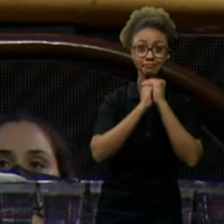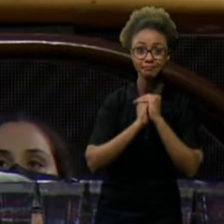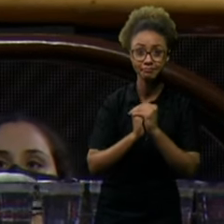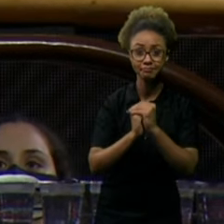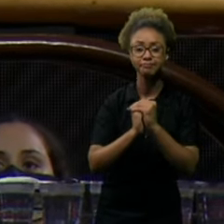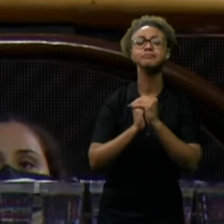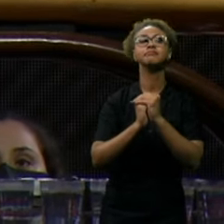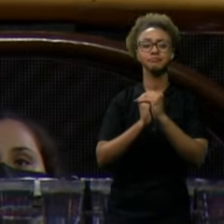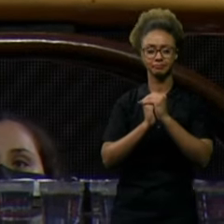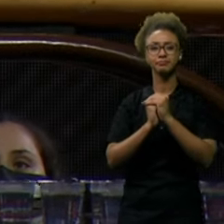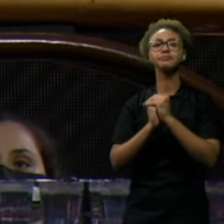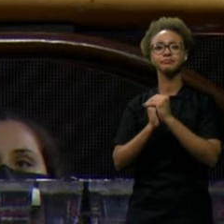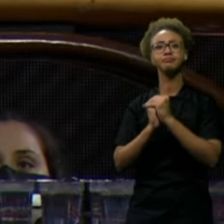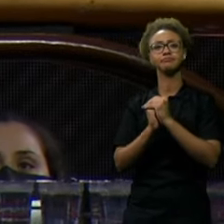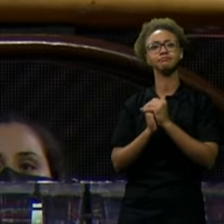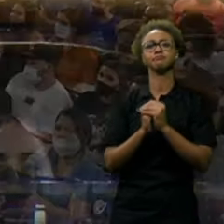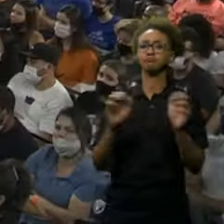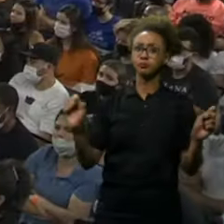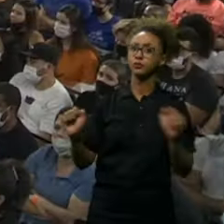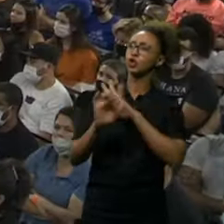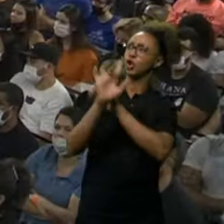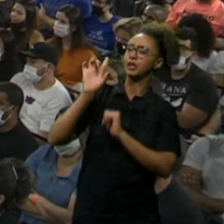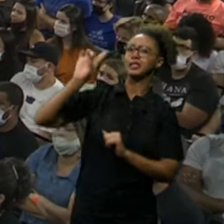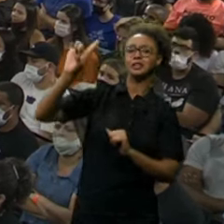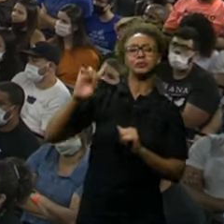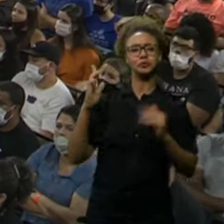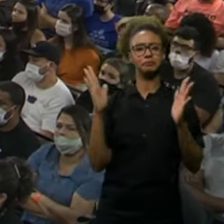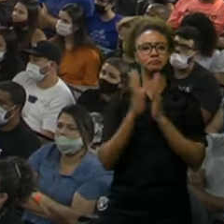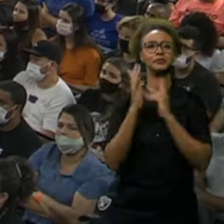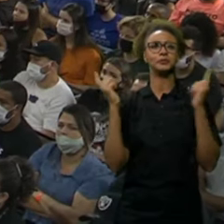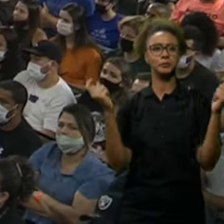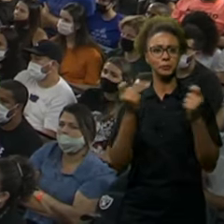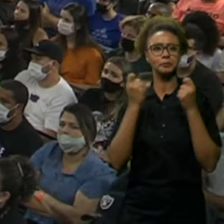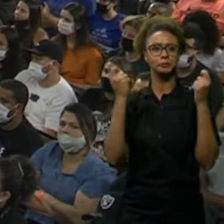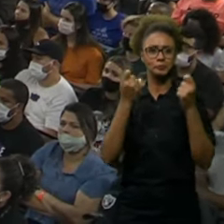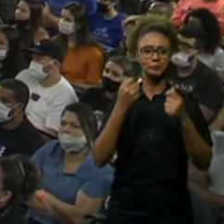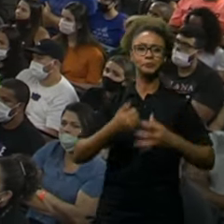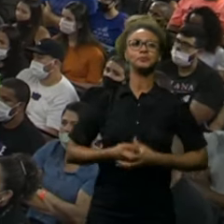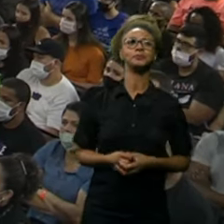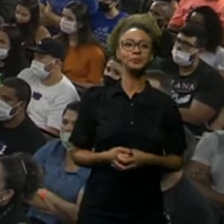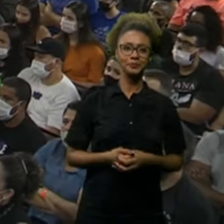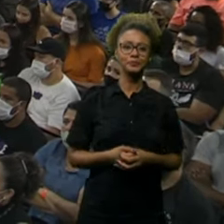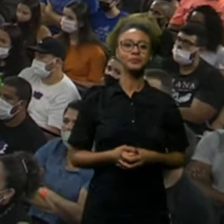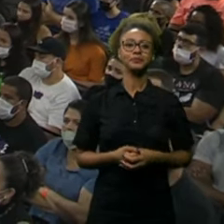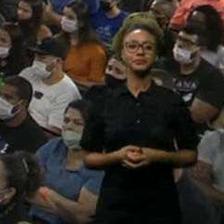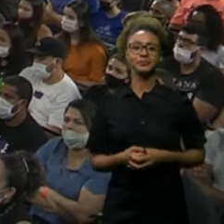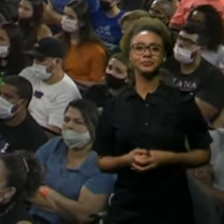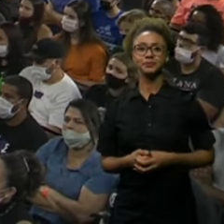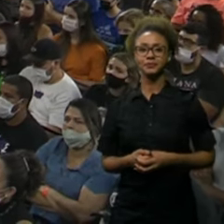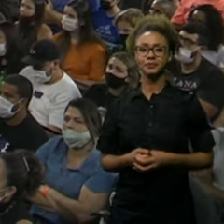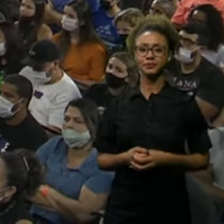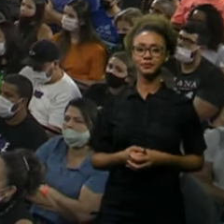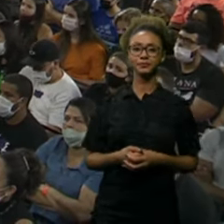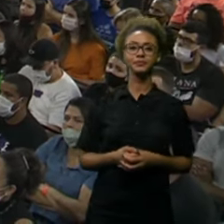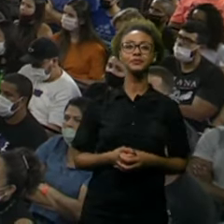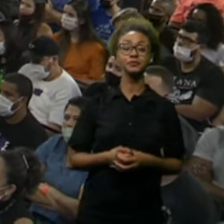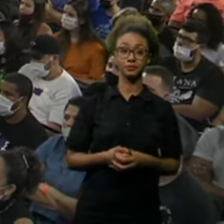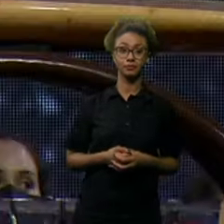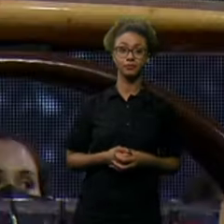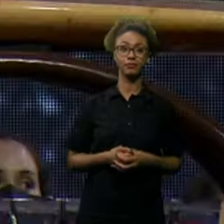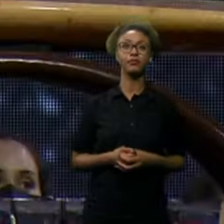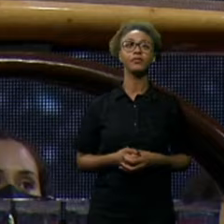Amém diga Amém por essa palavra aleluia glória a Deus aleluia hoje